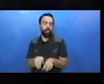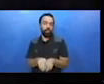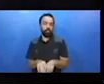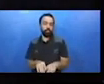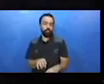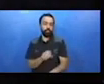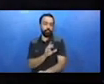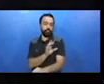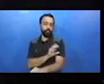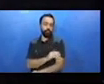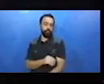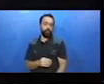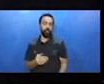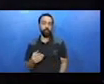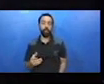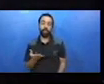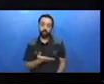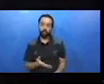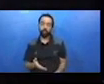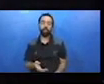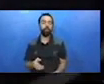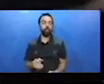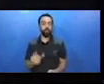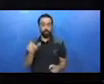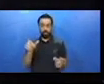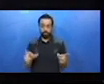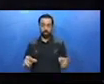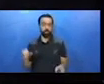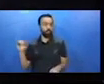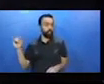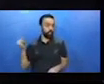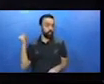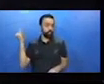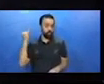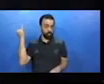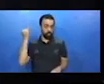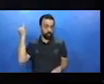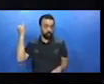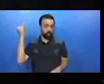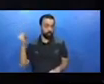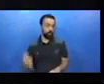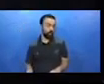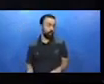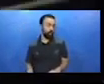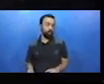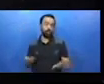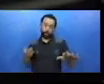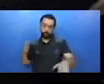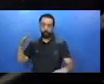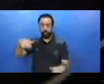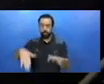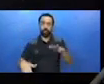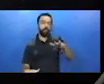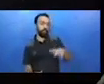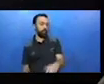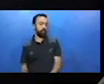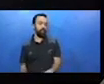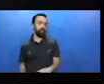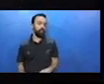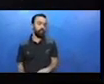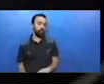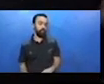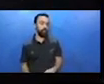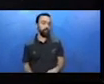Aqui nós temos alguns atletas agora, para nós finalizarmos, alguns atletas que se destacaram nesse esporte durante todos esses